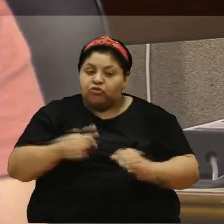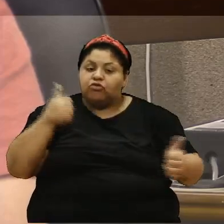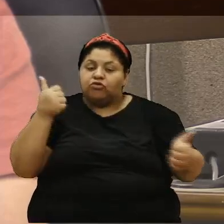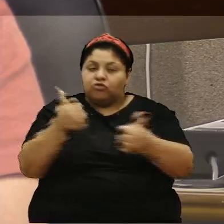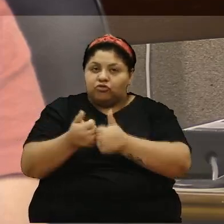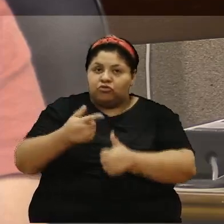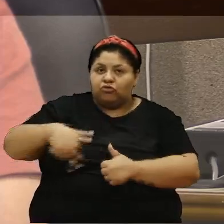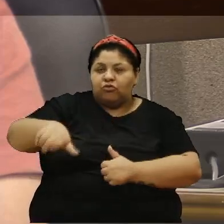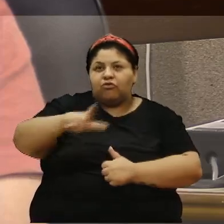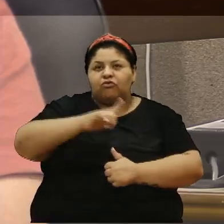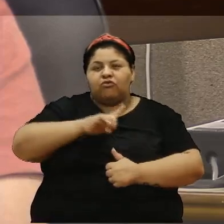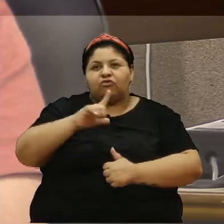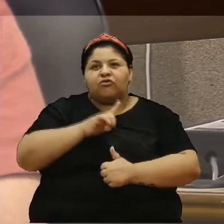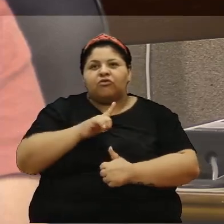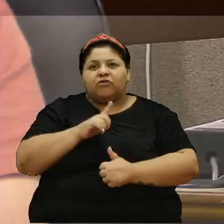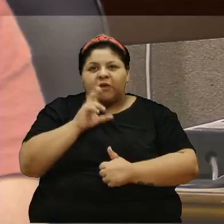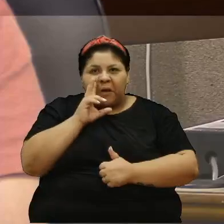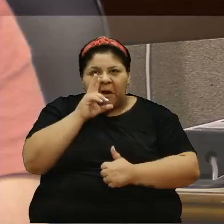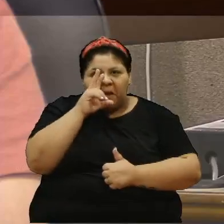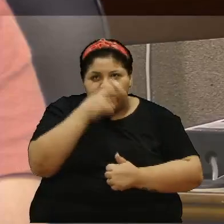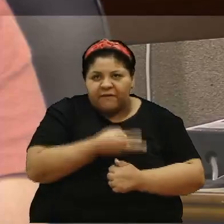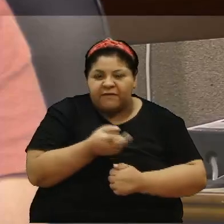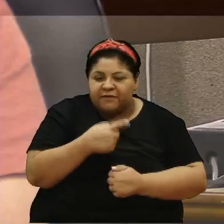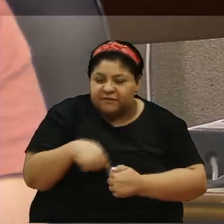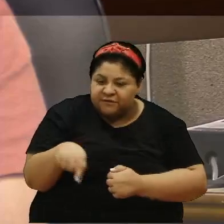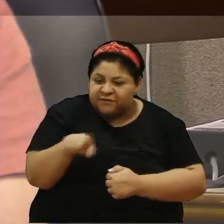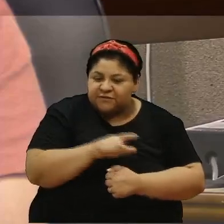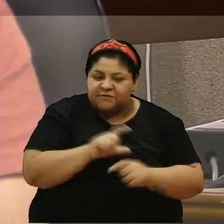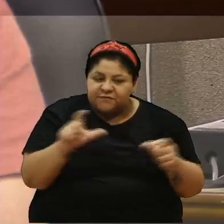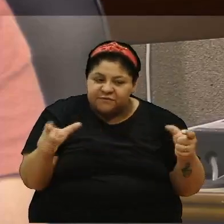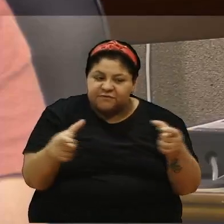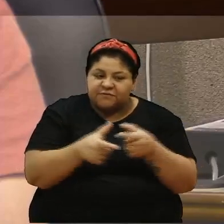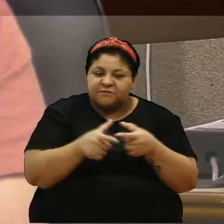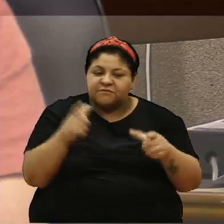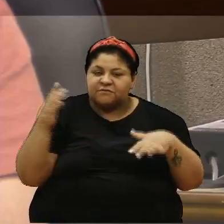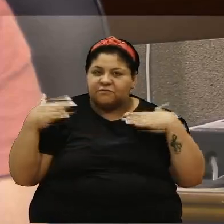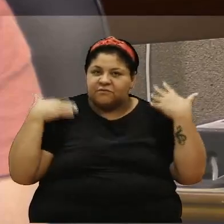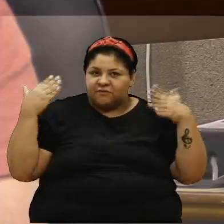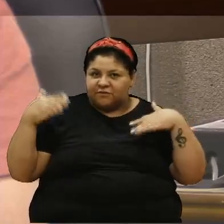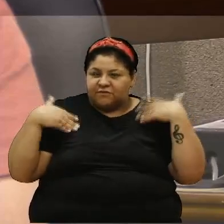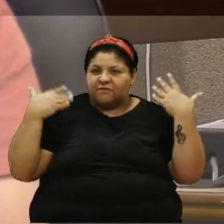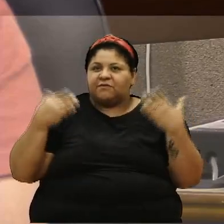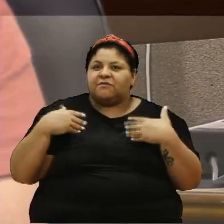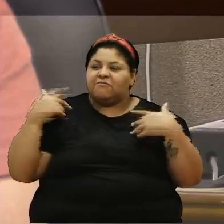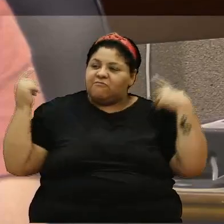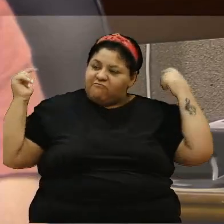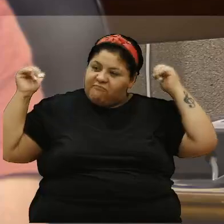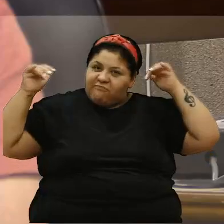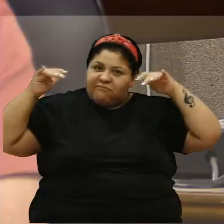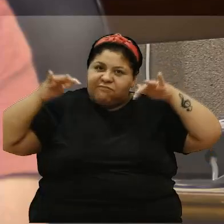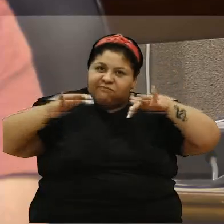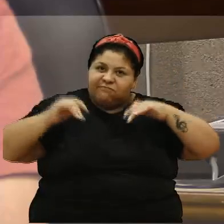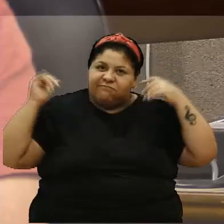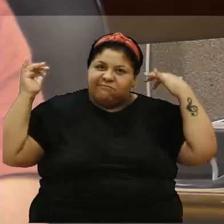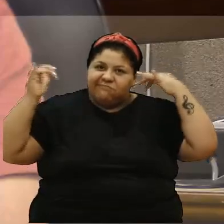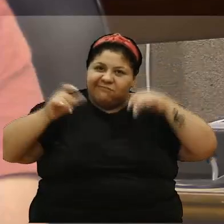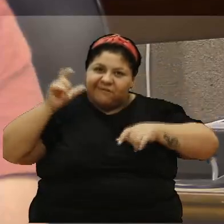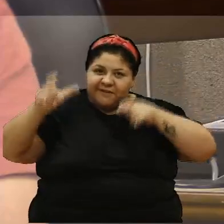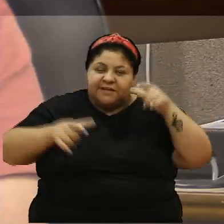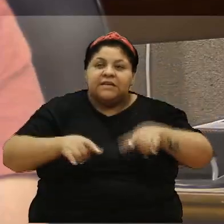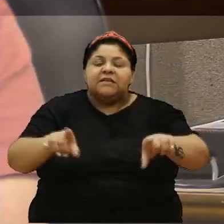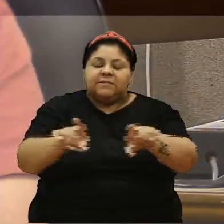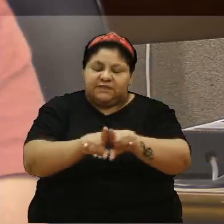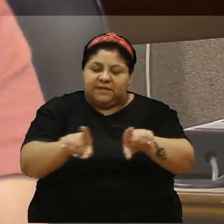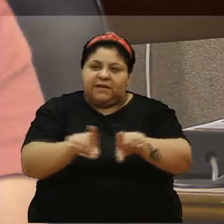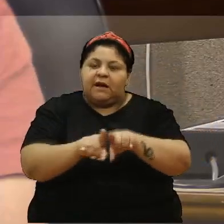nós vamos fortalecer o nosso distrito, vamos fortalecer o turismo, vai vir clientes cada vez mais e todos vão